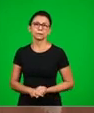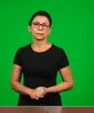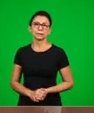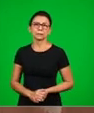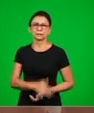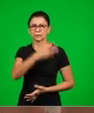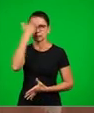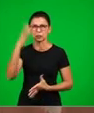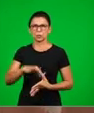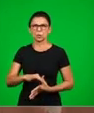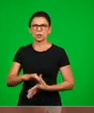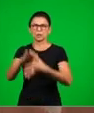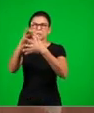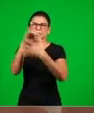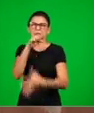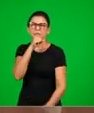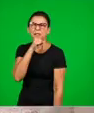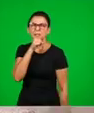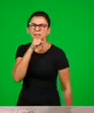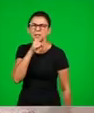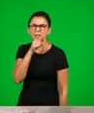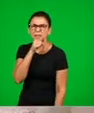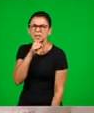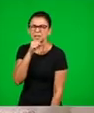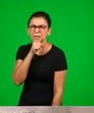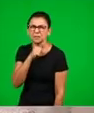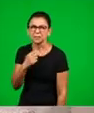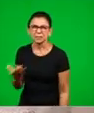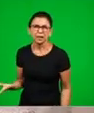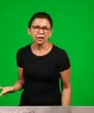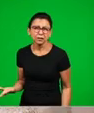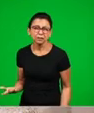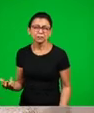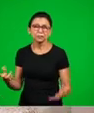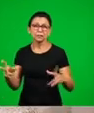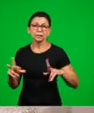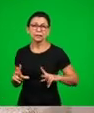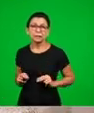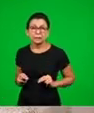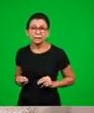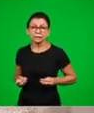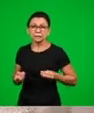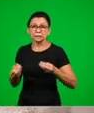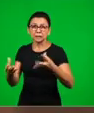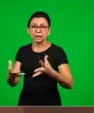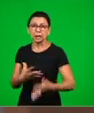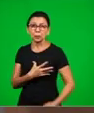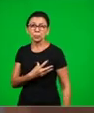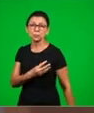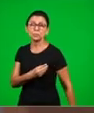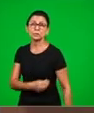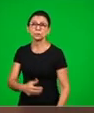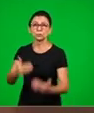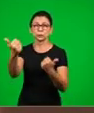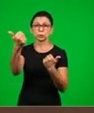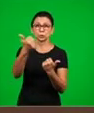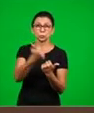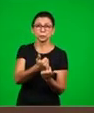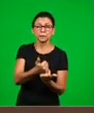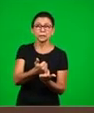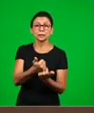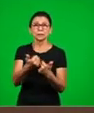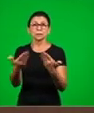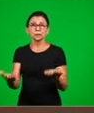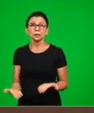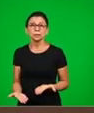vão envelhecendo e vão deixando que os filhos que não têm nada na cabeça tomem conta dos seus ministérios, tomem conta de igrejas, tomem